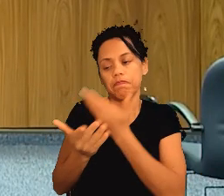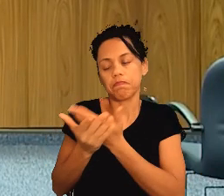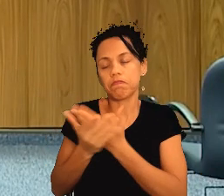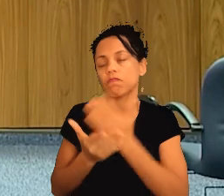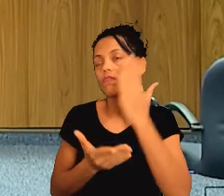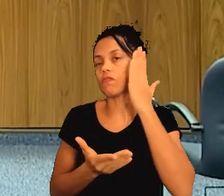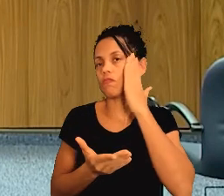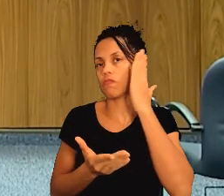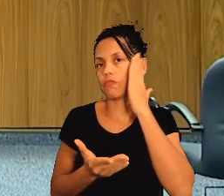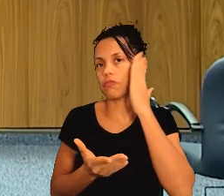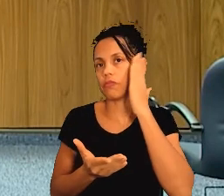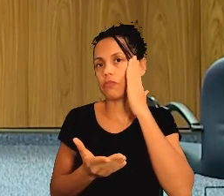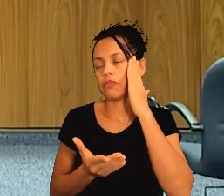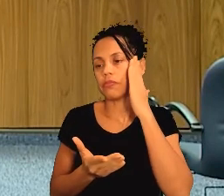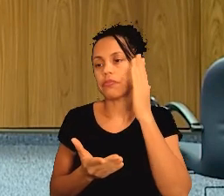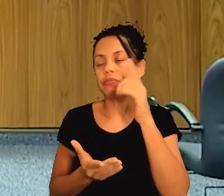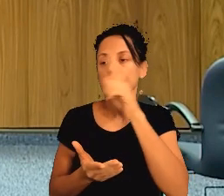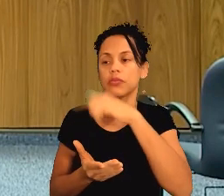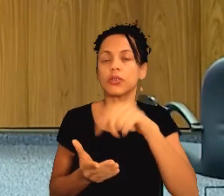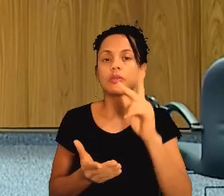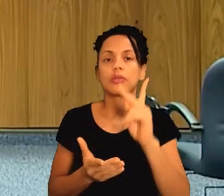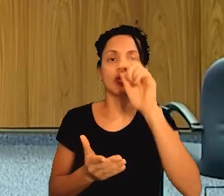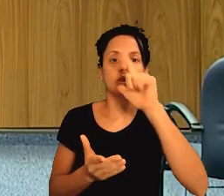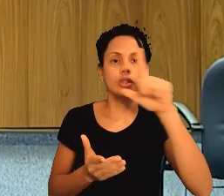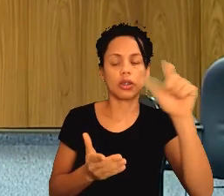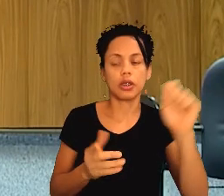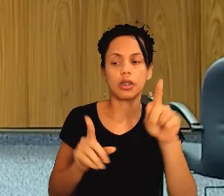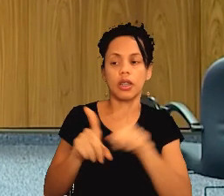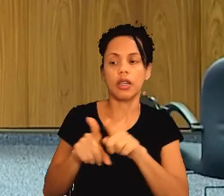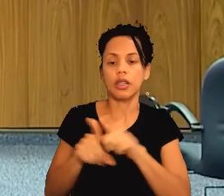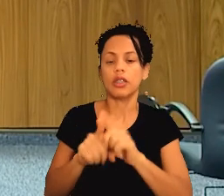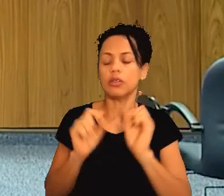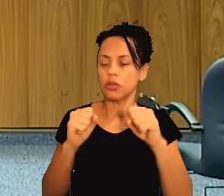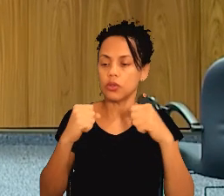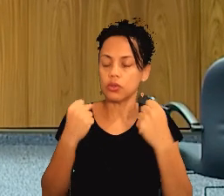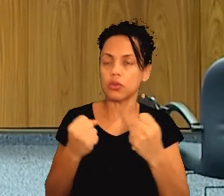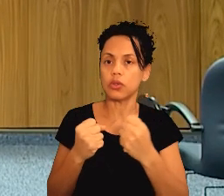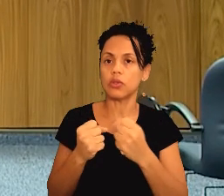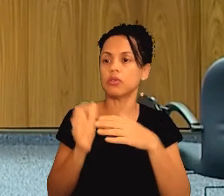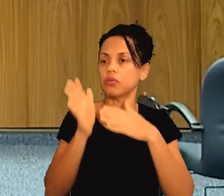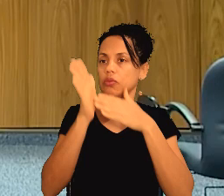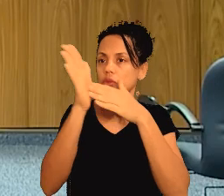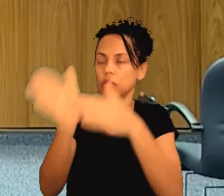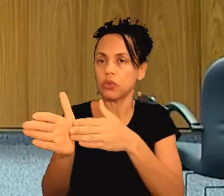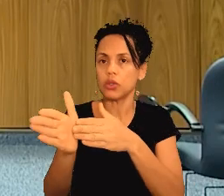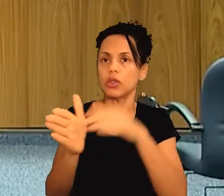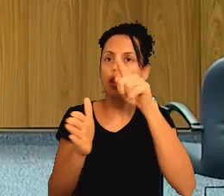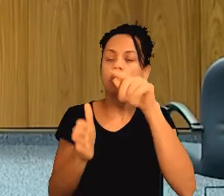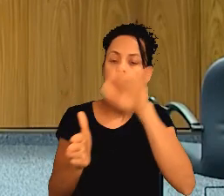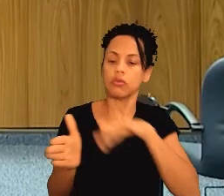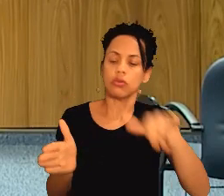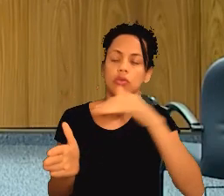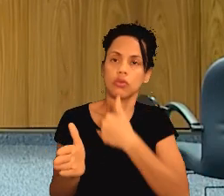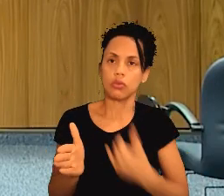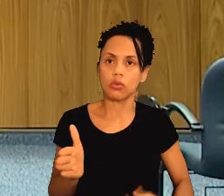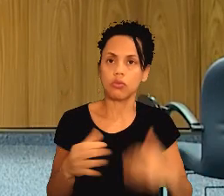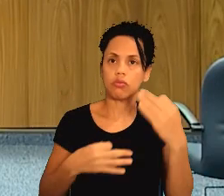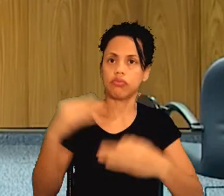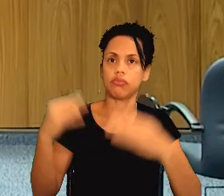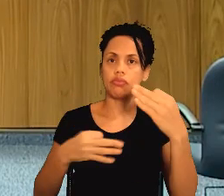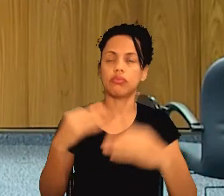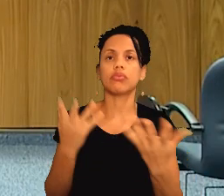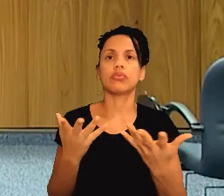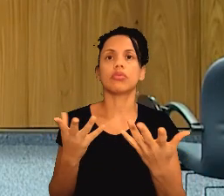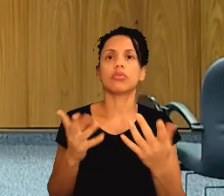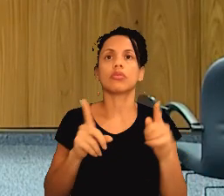que a gente tem estudado, os Kaiowá têm sido muito eloquentes em se dirigir à esfera pública e ao